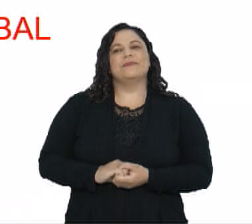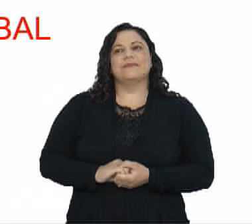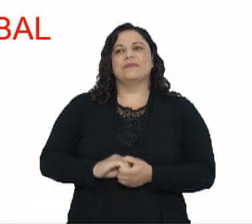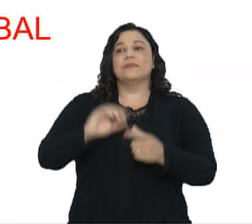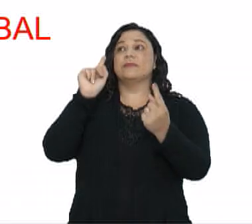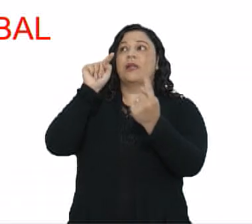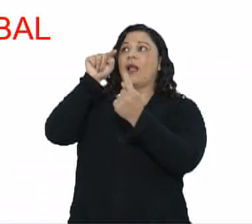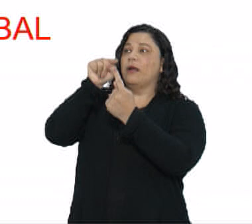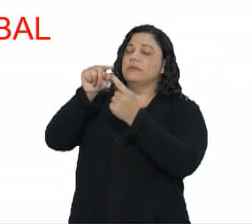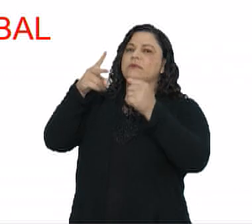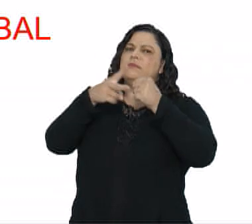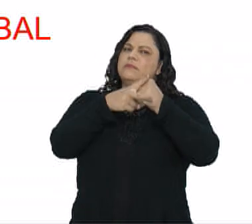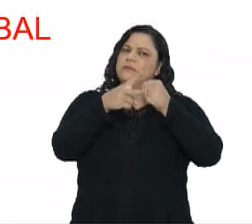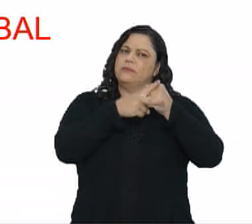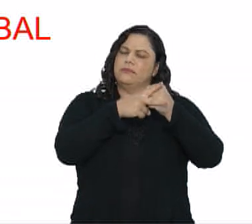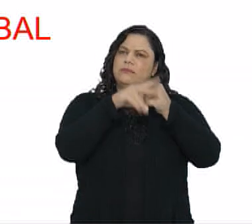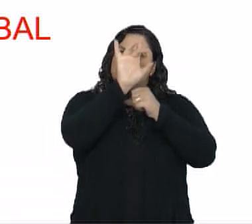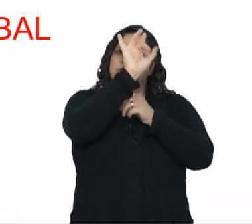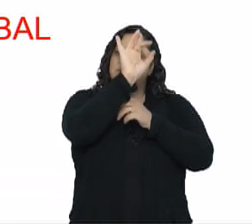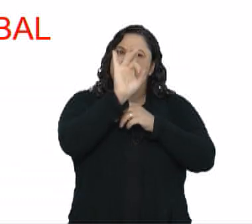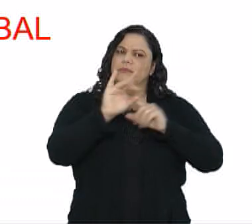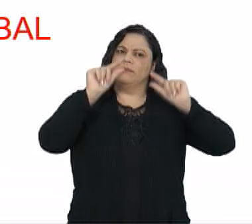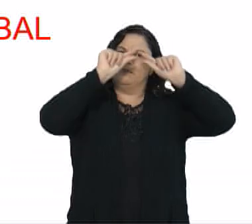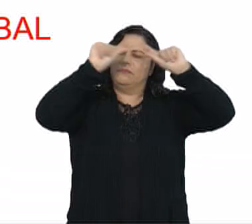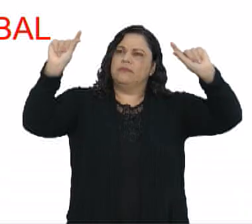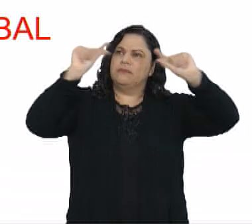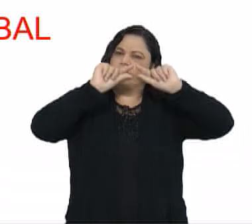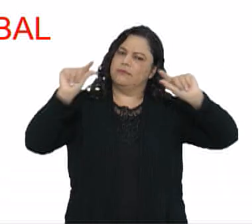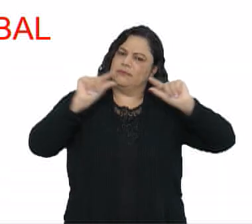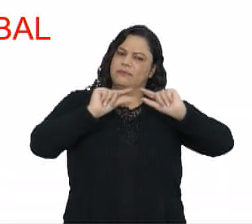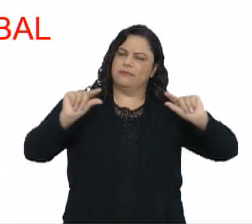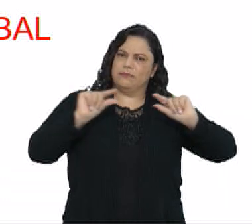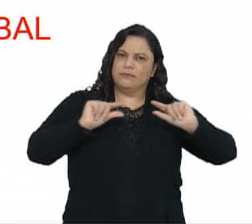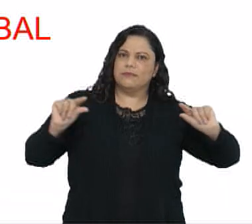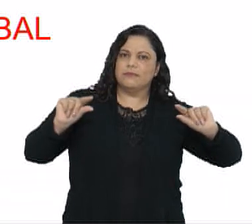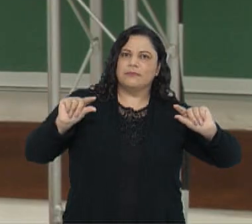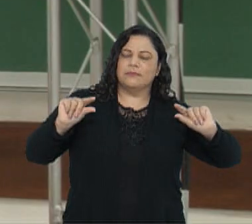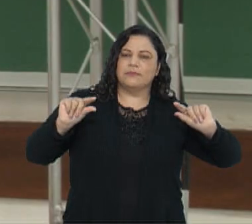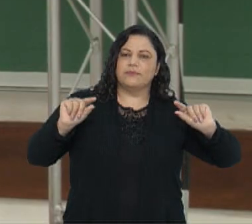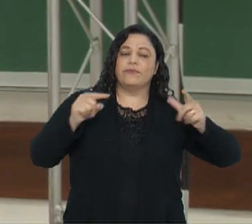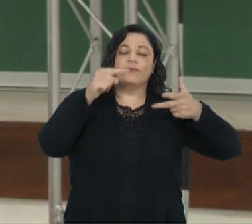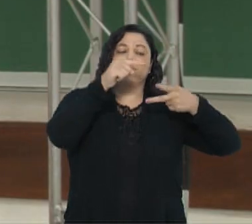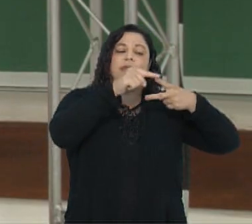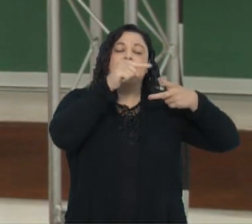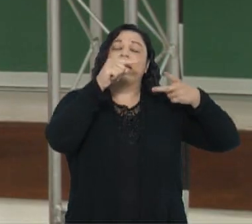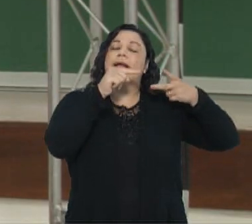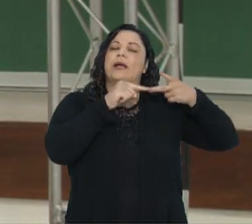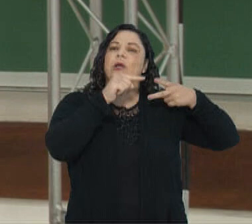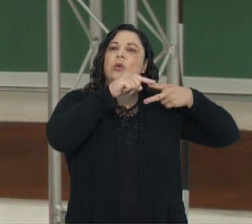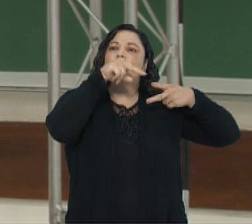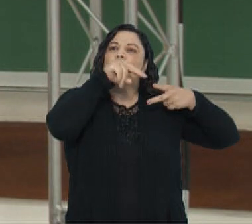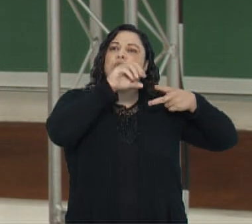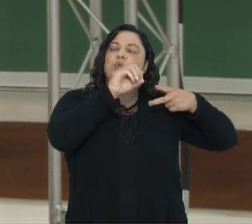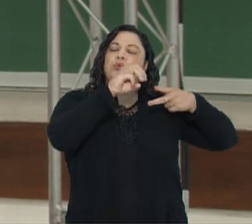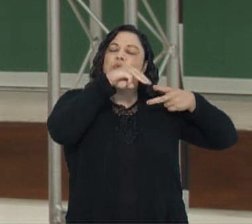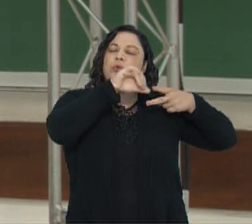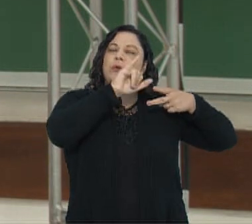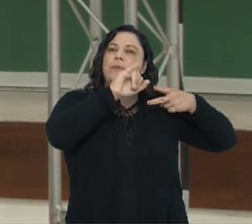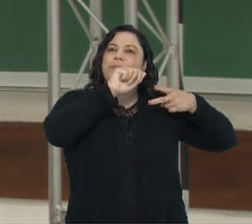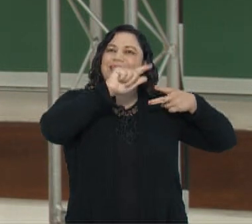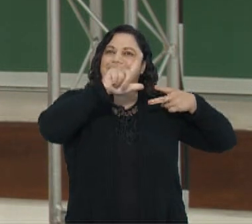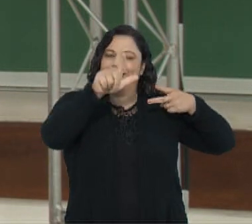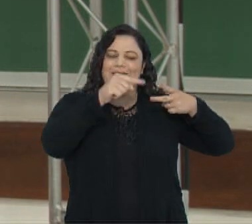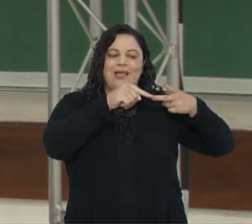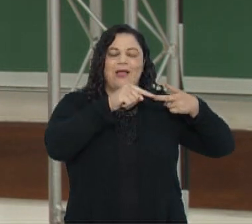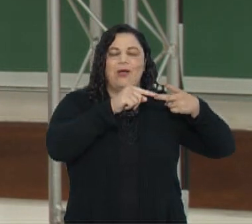Identifique o verbo de cada frase abaixo e classifique o predicado em nominal ou verbal. Os professores